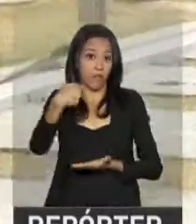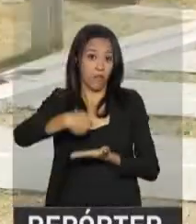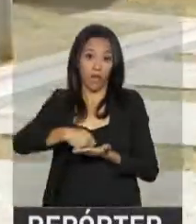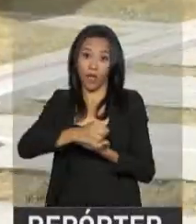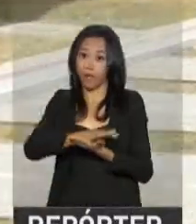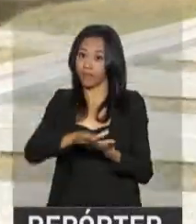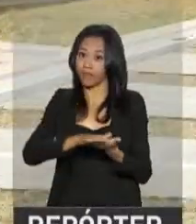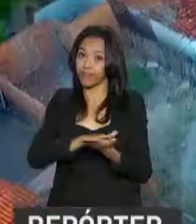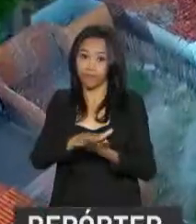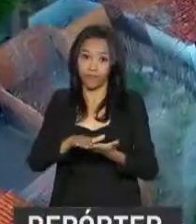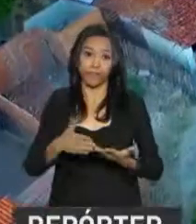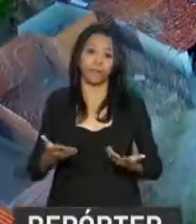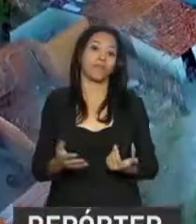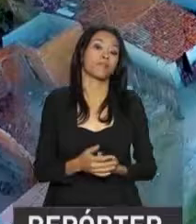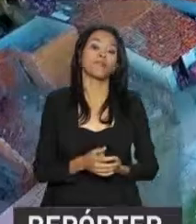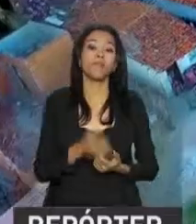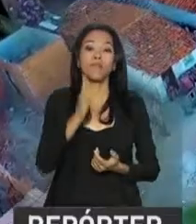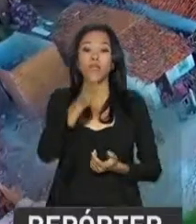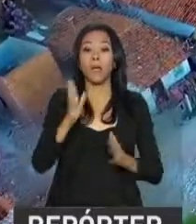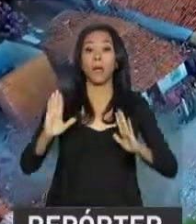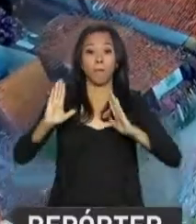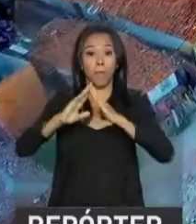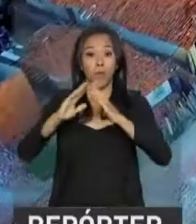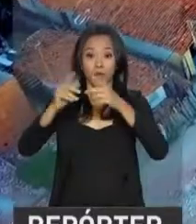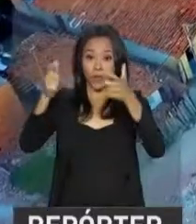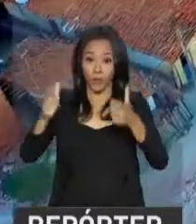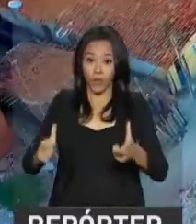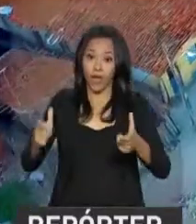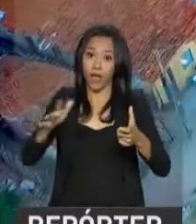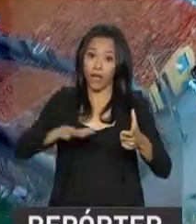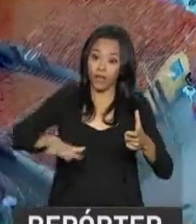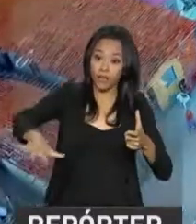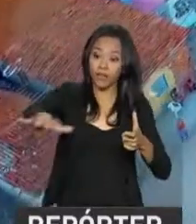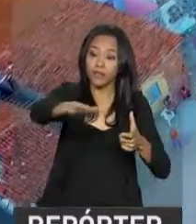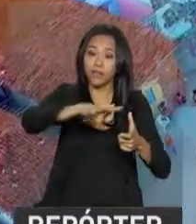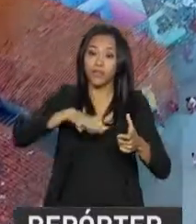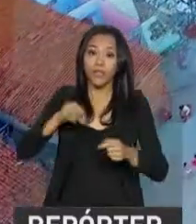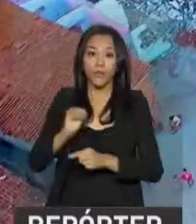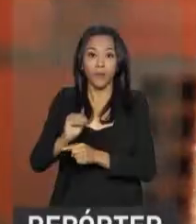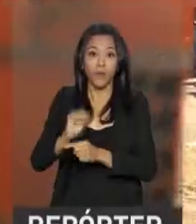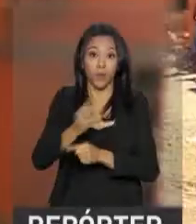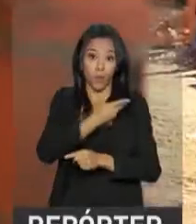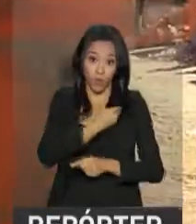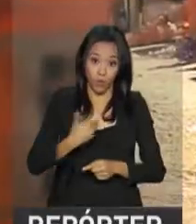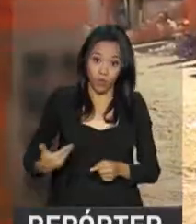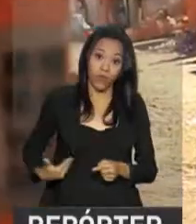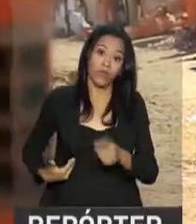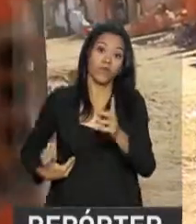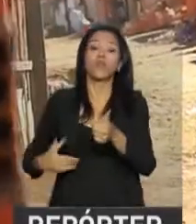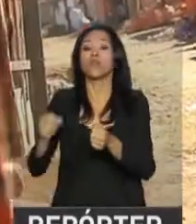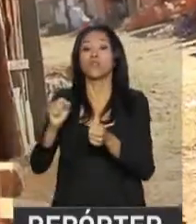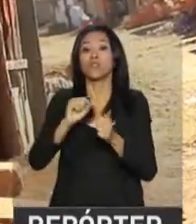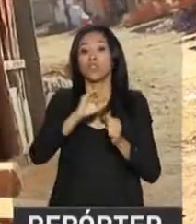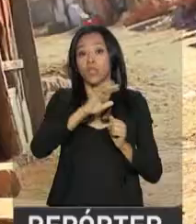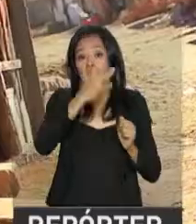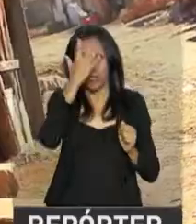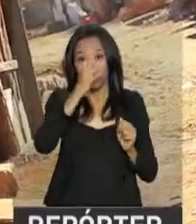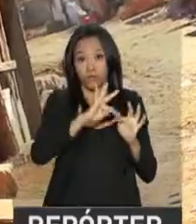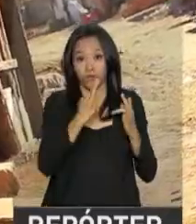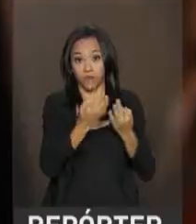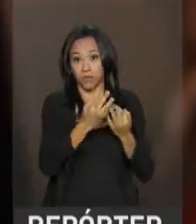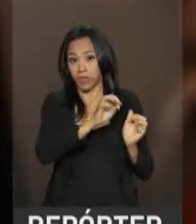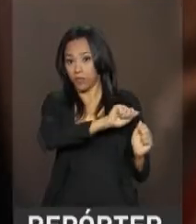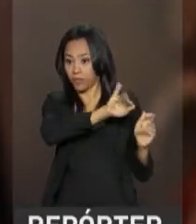mais por isso como mora em uma área de preservação permanente o governo fez a realocação dessas pessoas sem